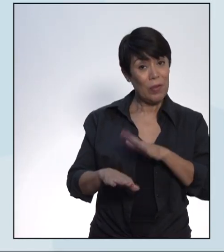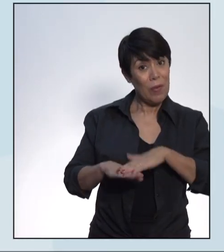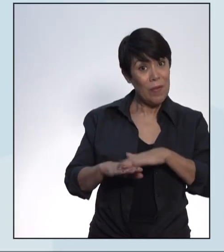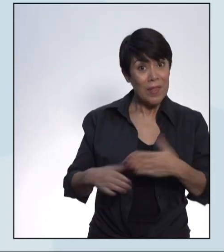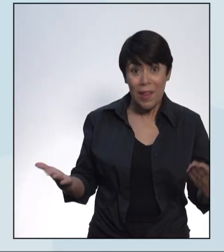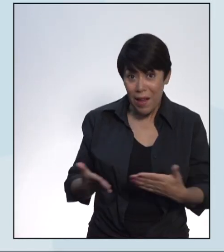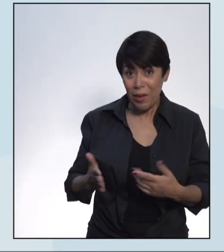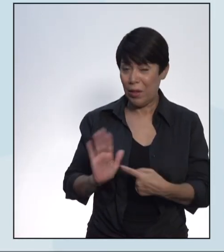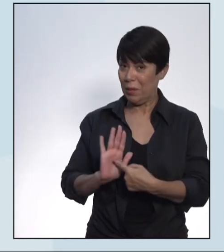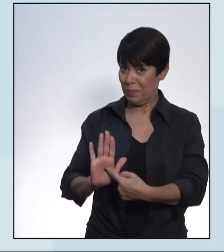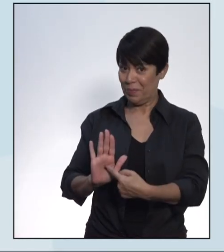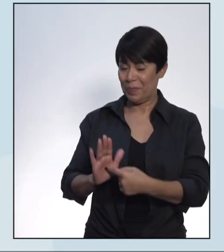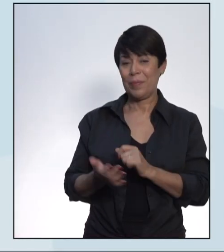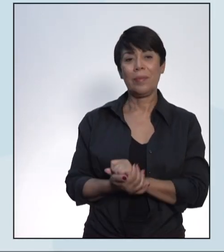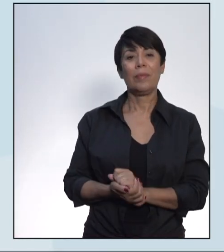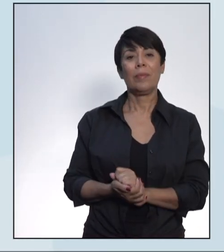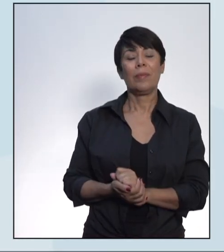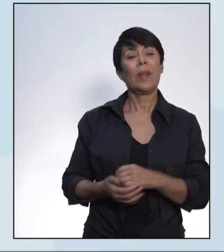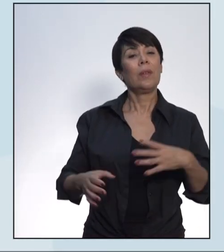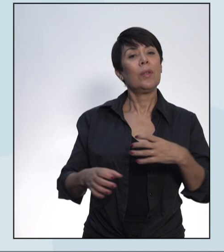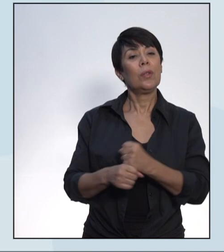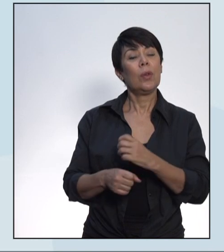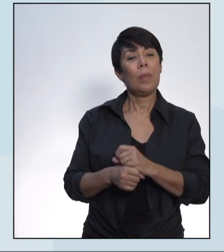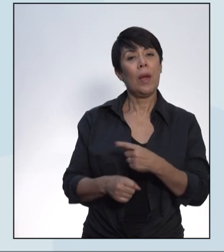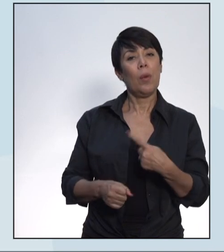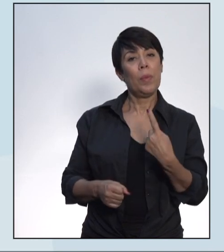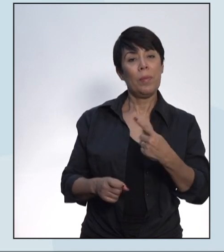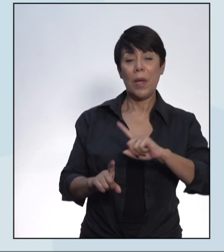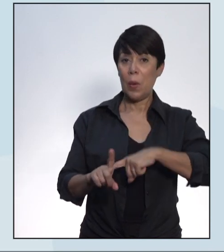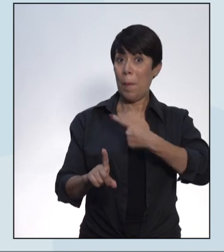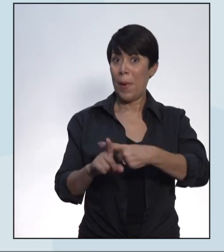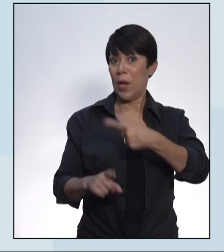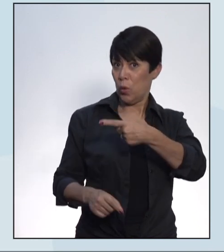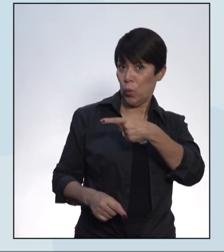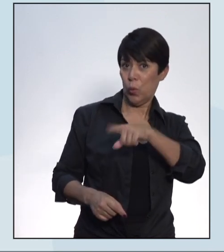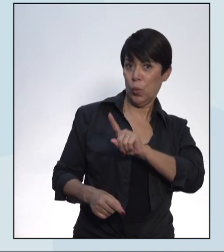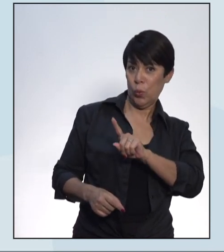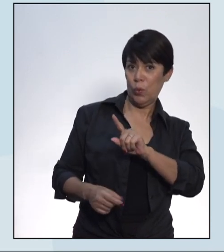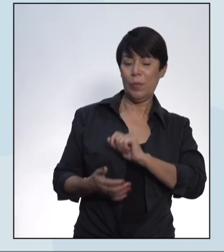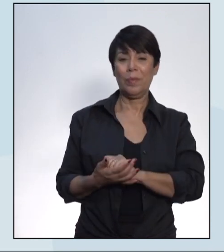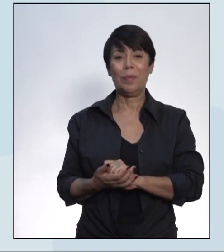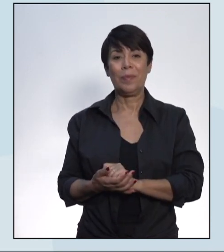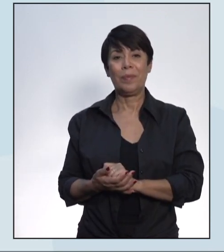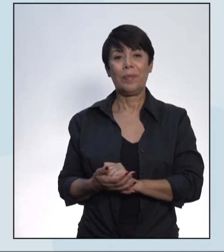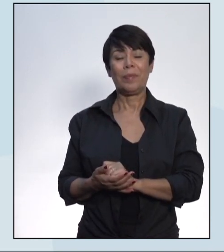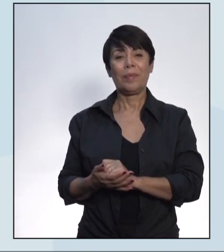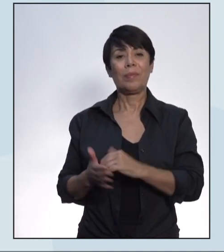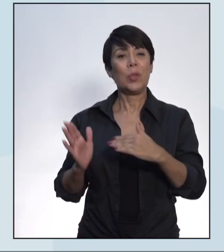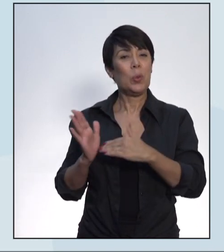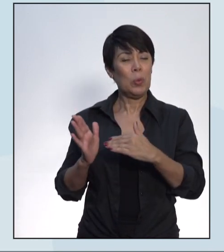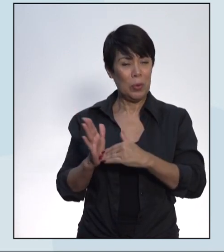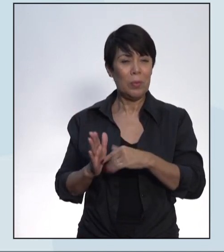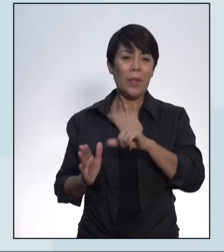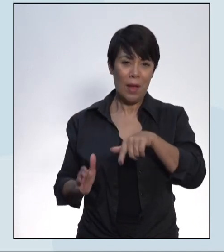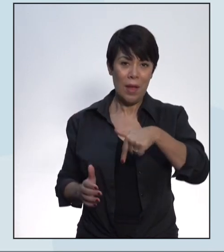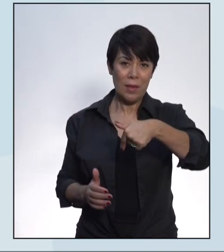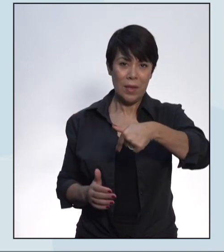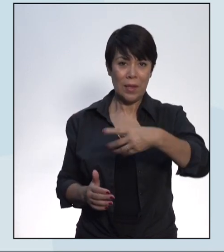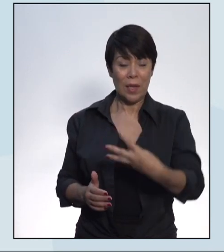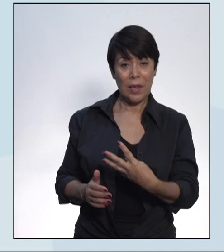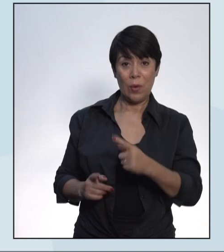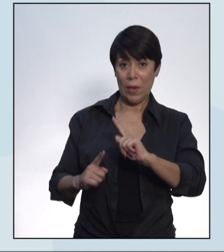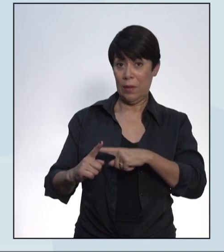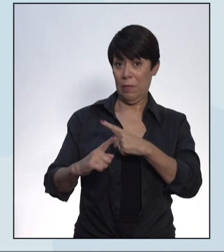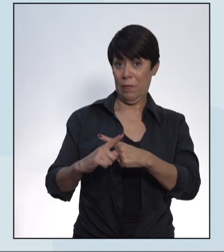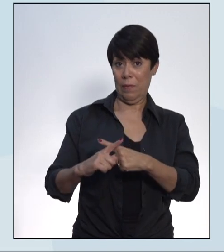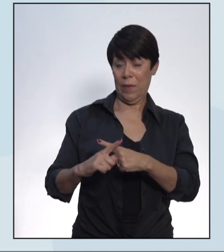vou somar o primeiro termo mais o último, que eu estou considerando como 74,